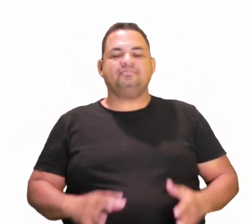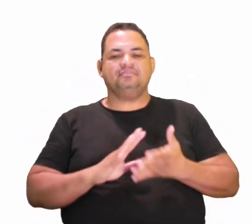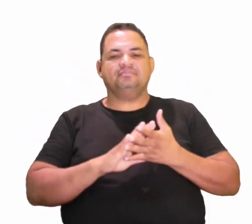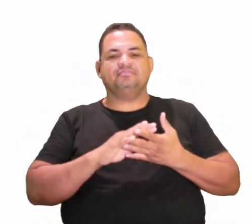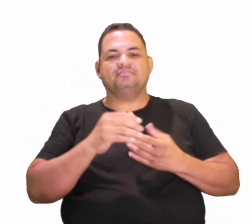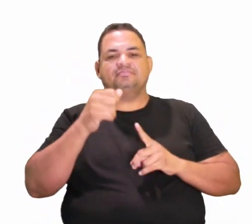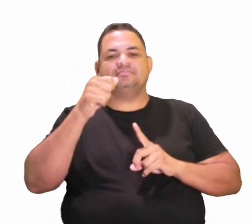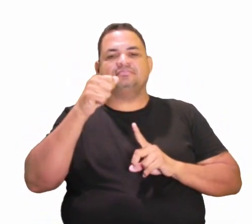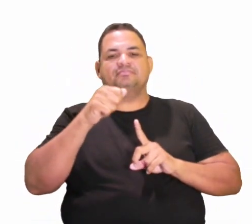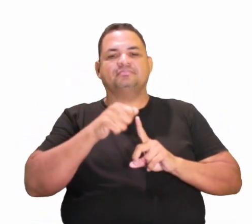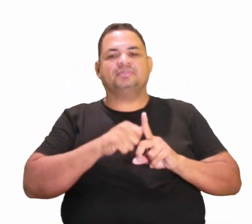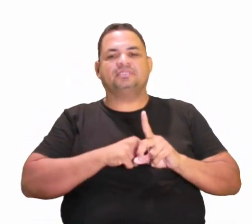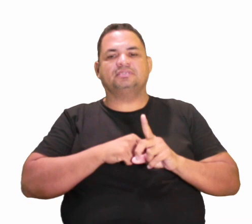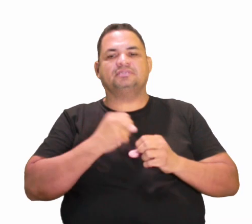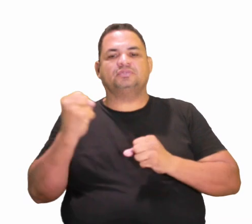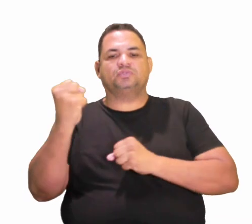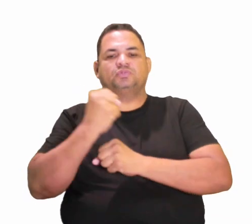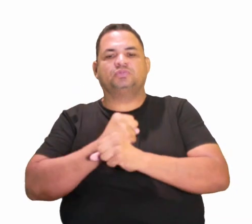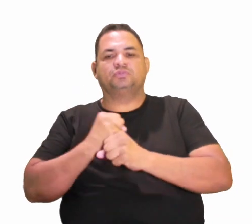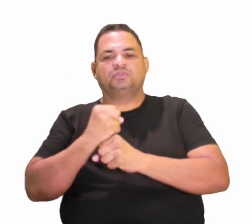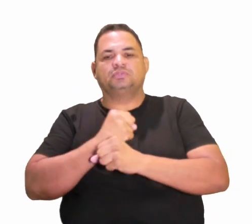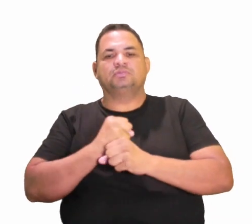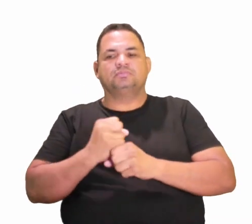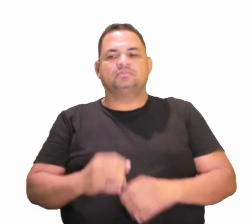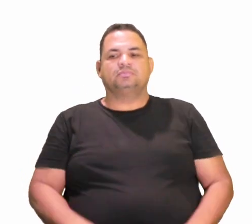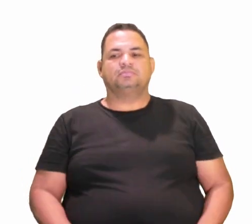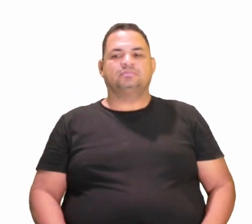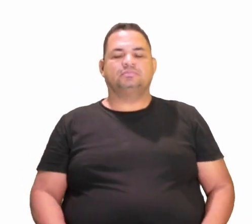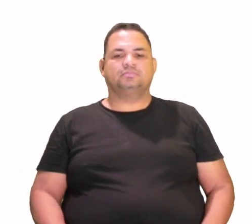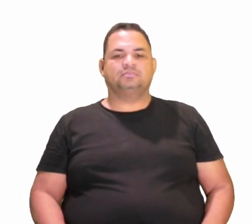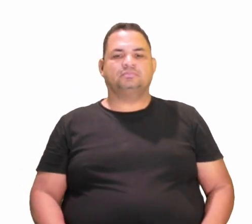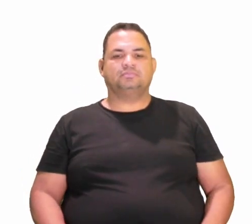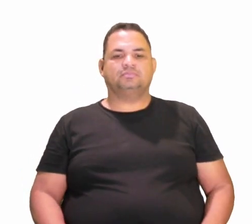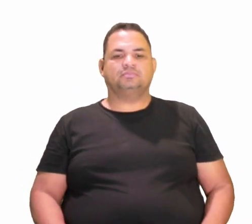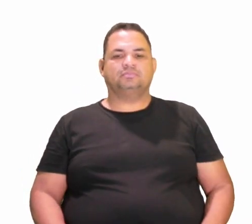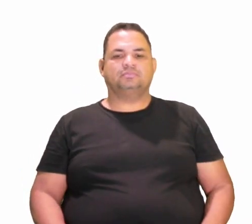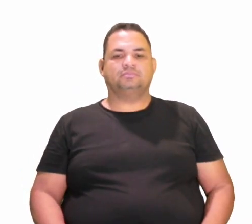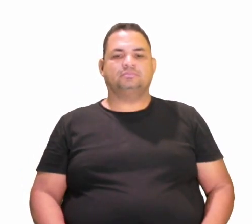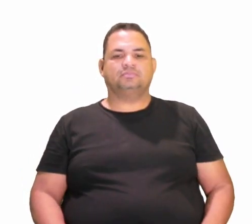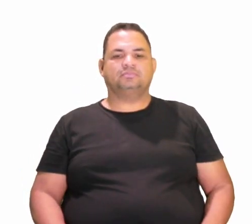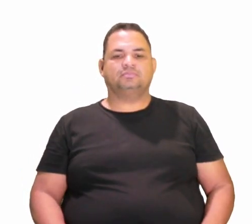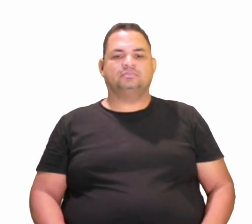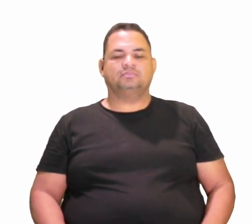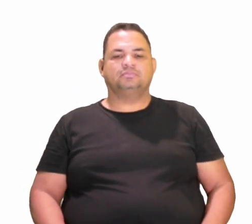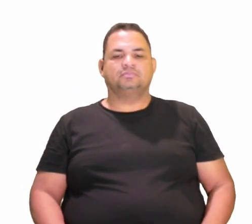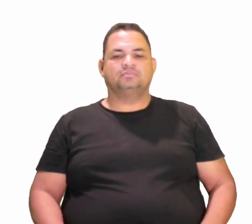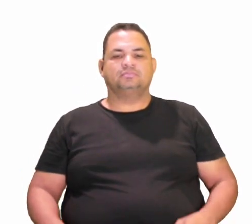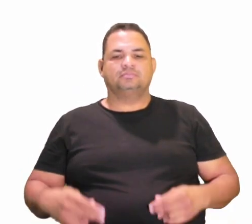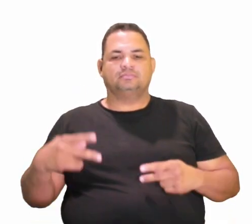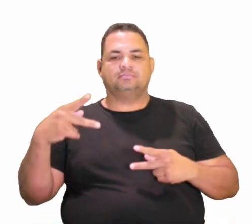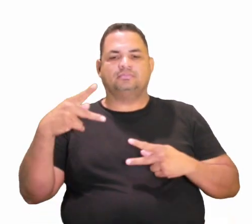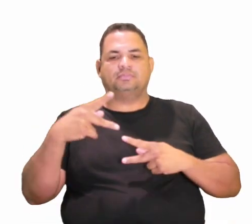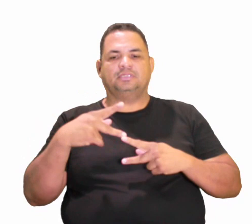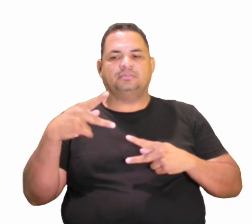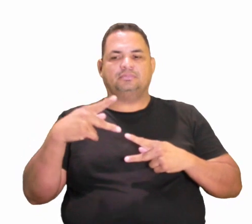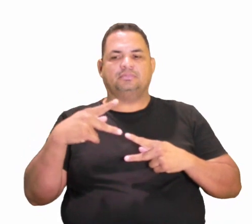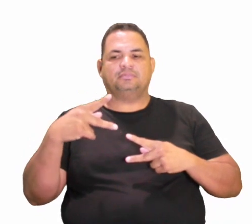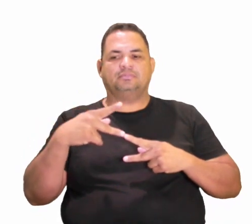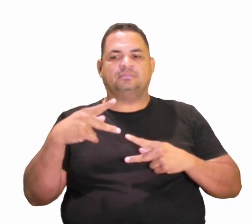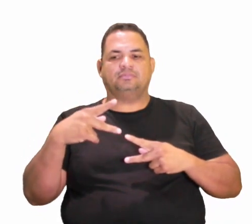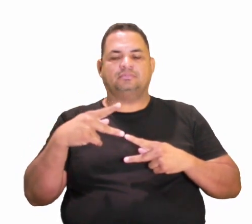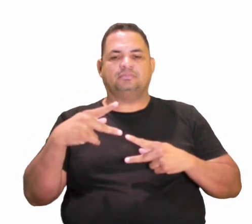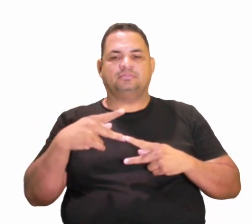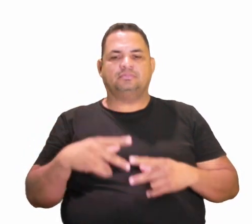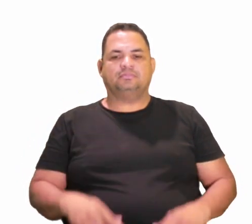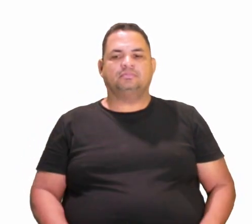falar de meses do ano, months of the year, e a preposition in, certo?